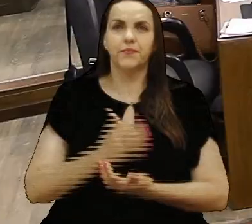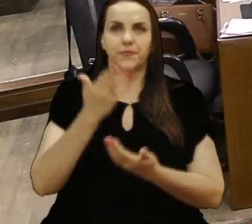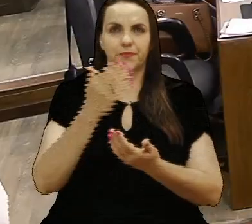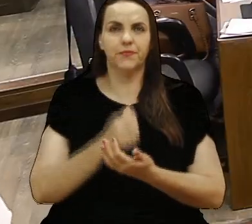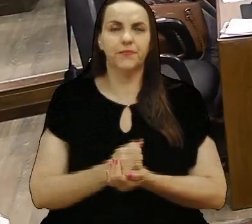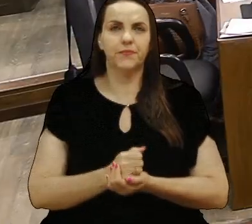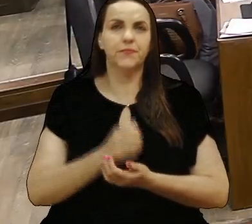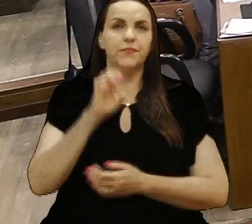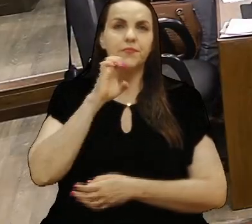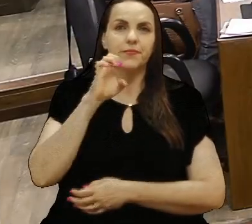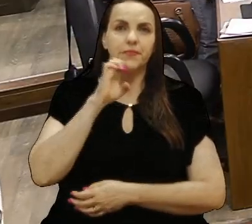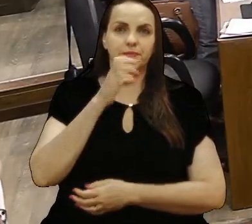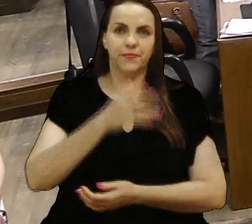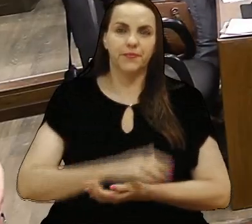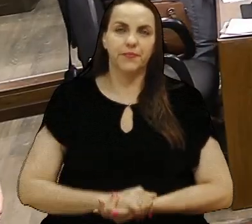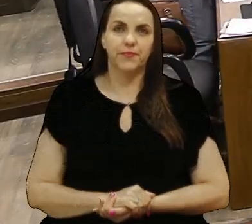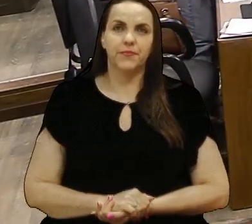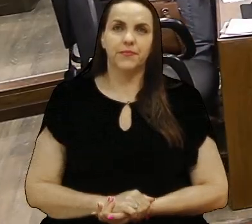vereadora Estela Balardim.